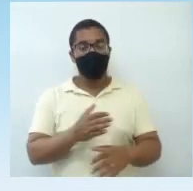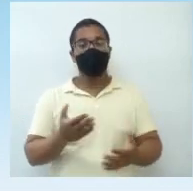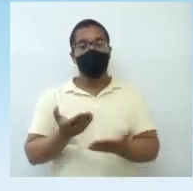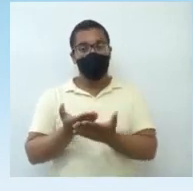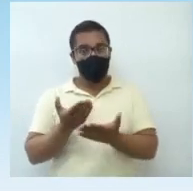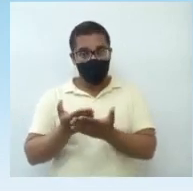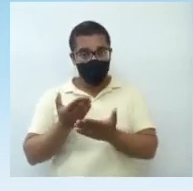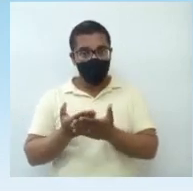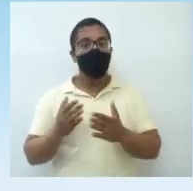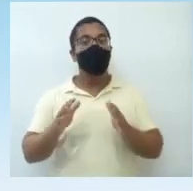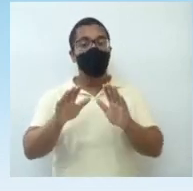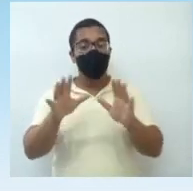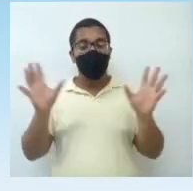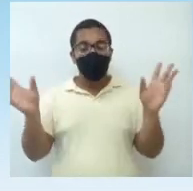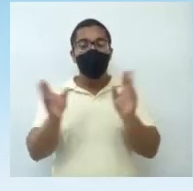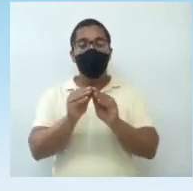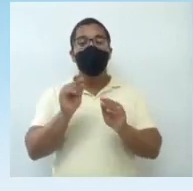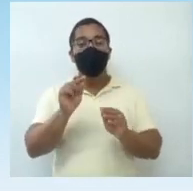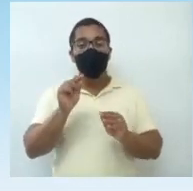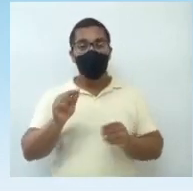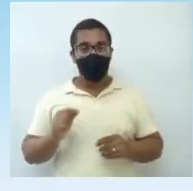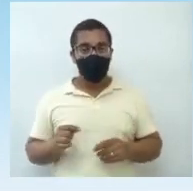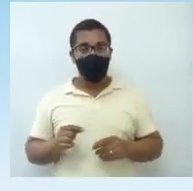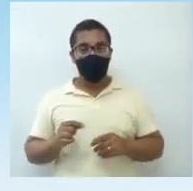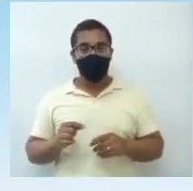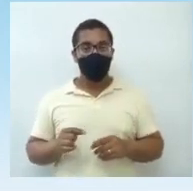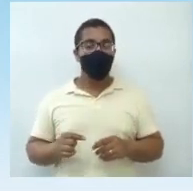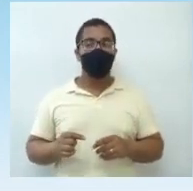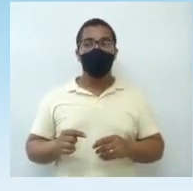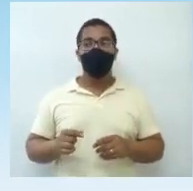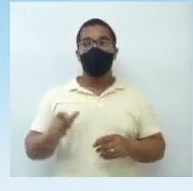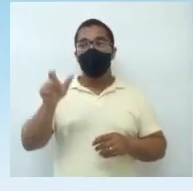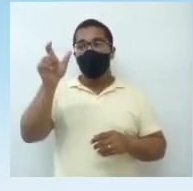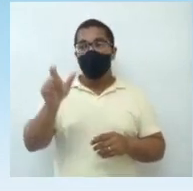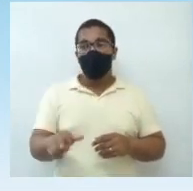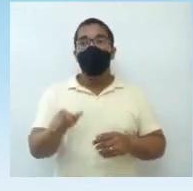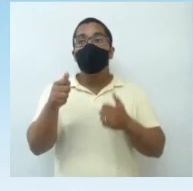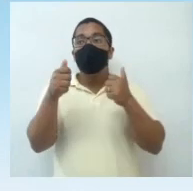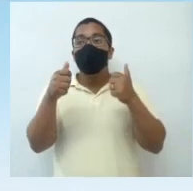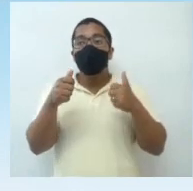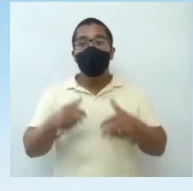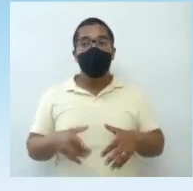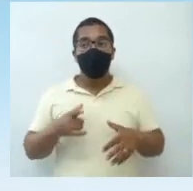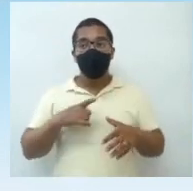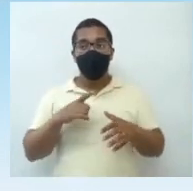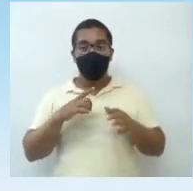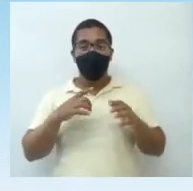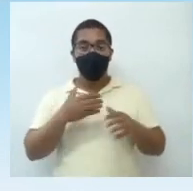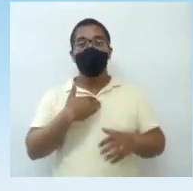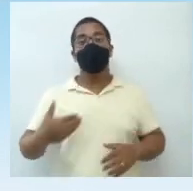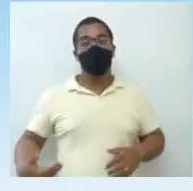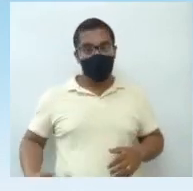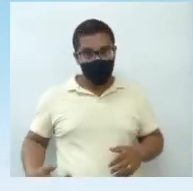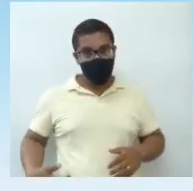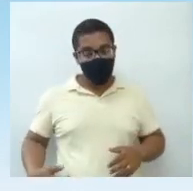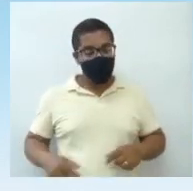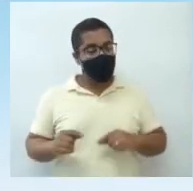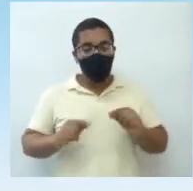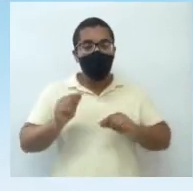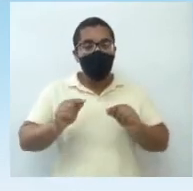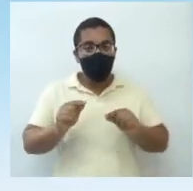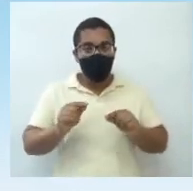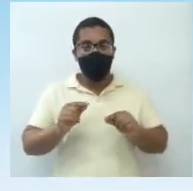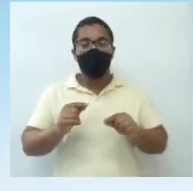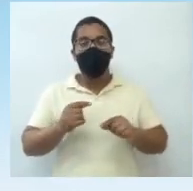nosso estudo de hoje um resumão como é que ele termina como é que ele fala a respeito da esfera pública EA esfera pública